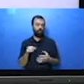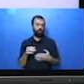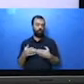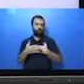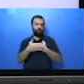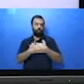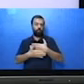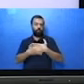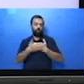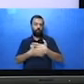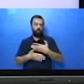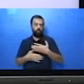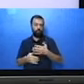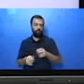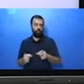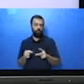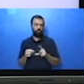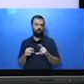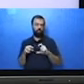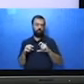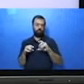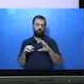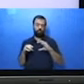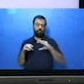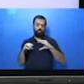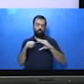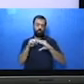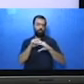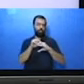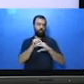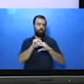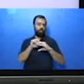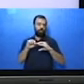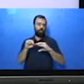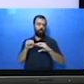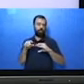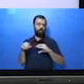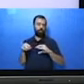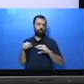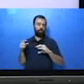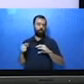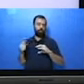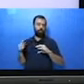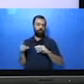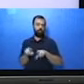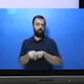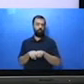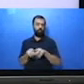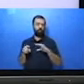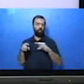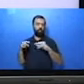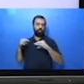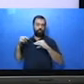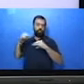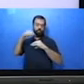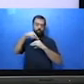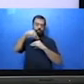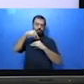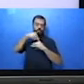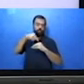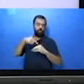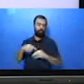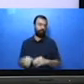do poliedro representa cada polígono, que se constitui logo a aresta, e o lado entre